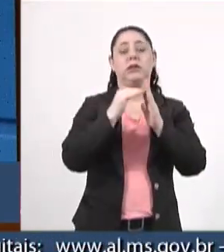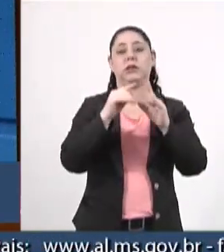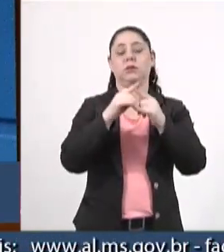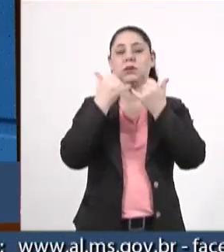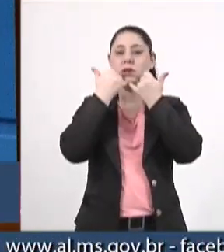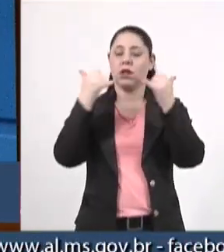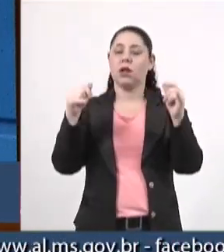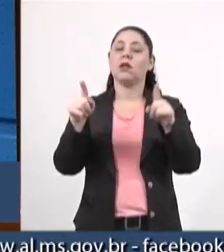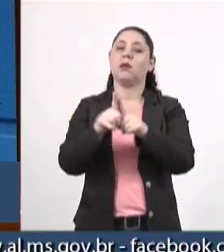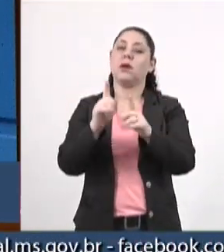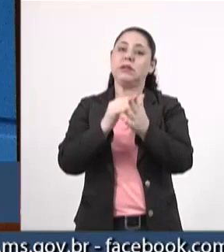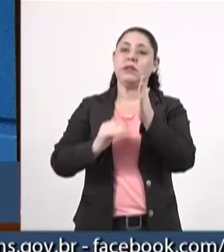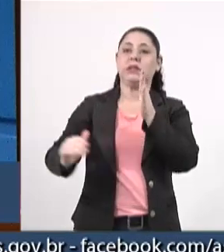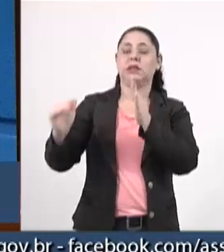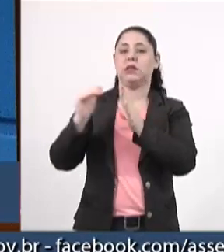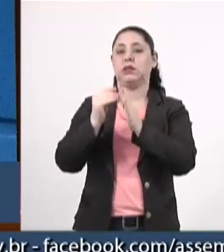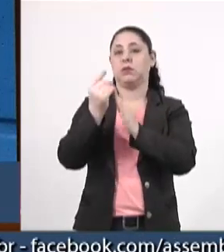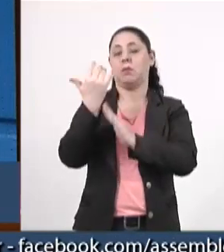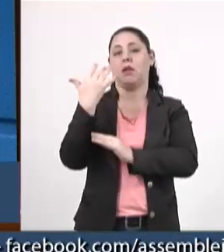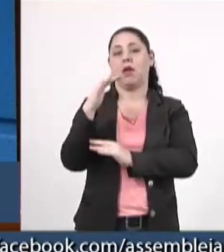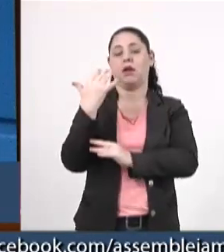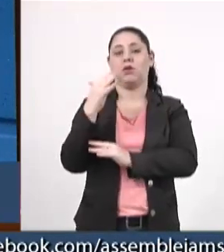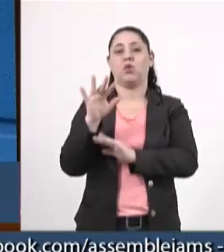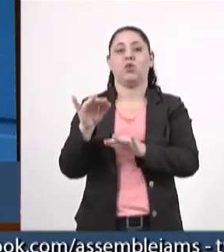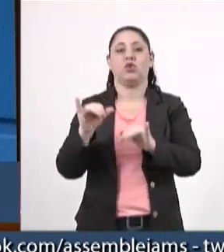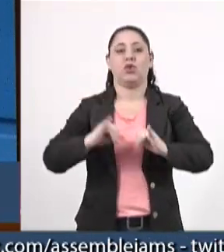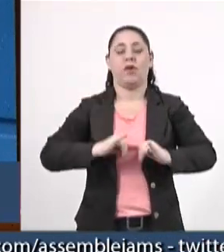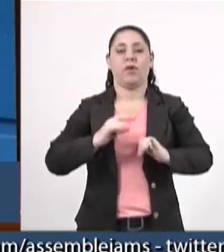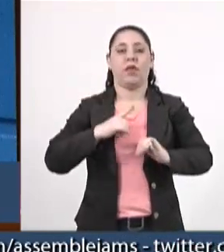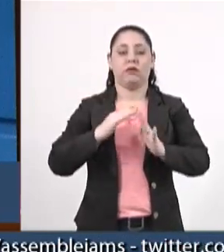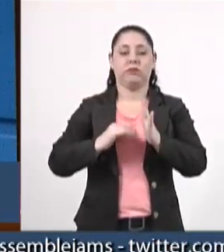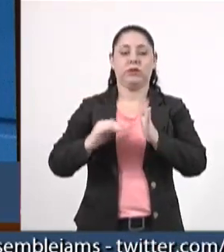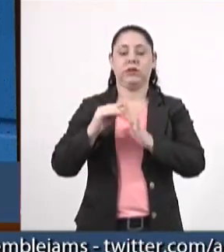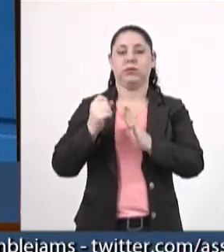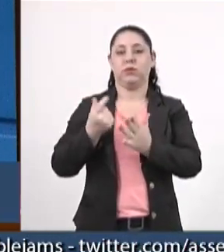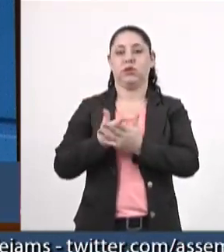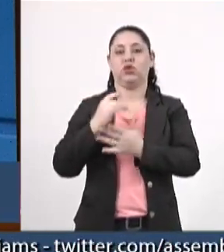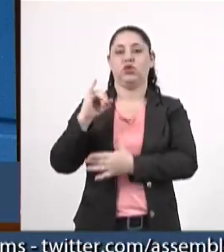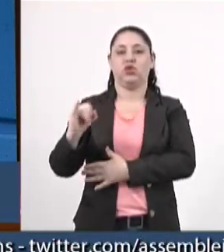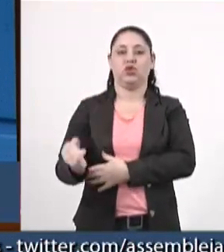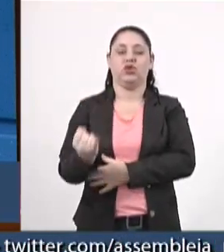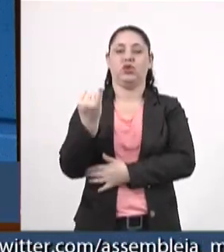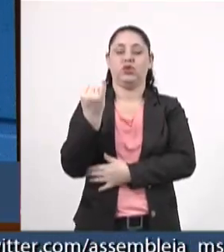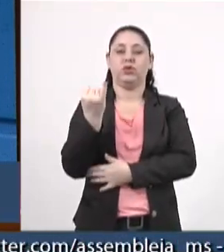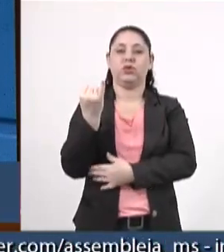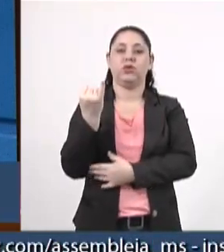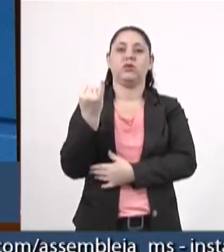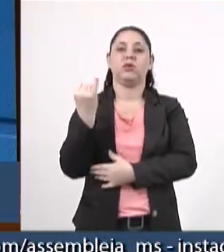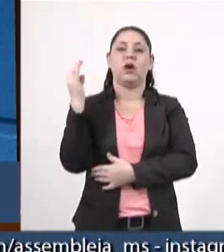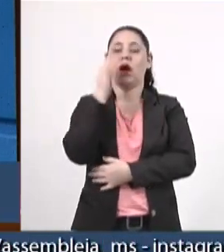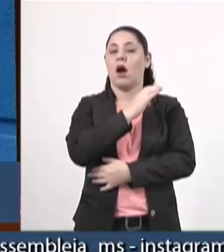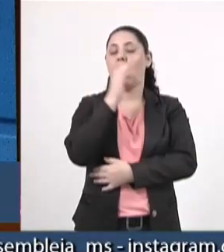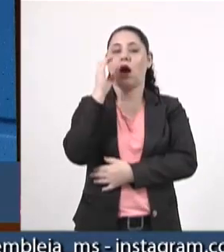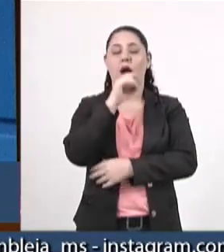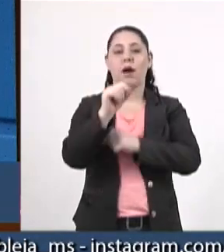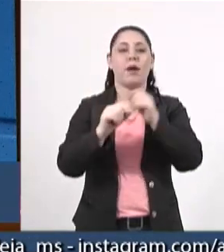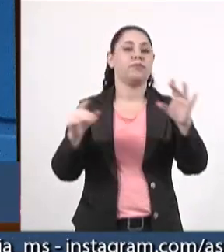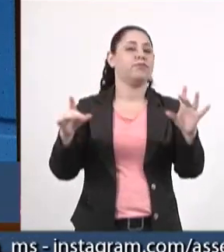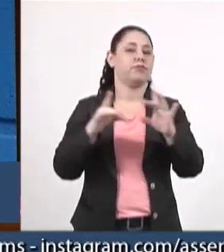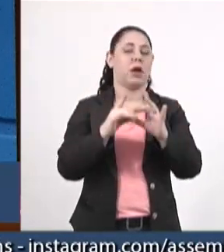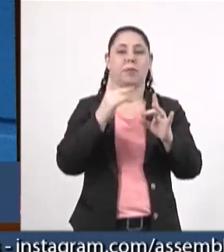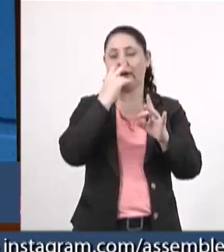componente inflacionário. Quando sofre um aumento, ela ativa, ela acelera, ela alimenta a